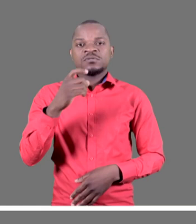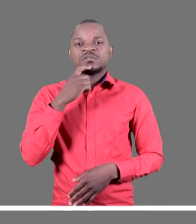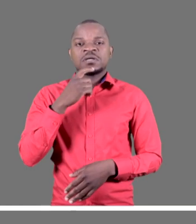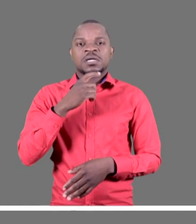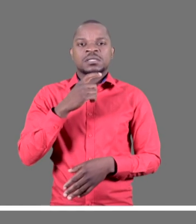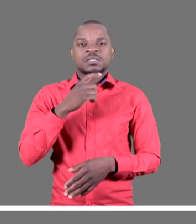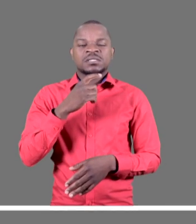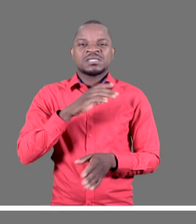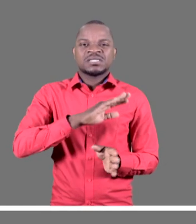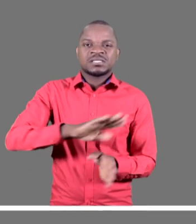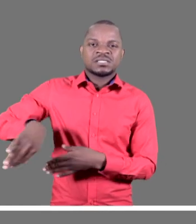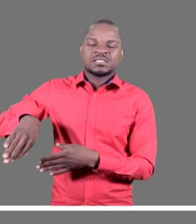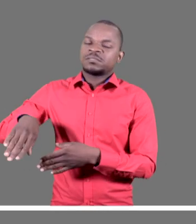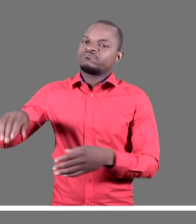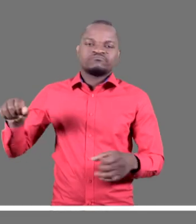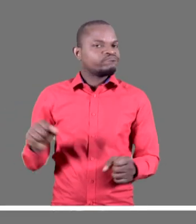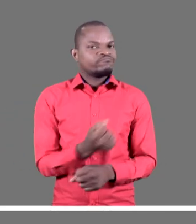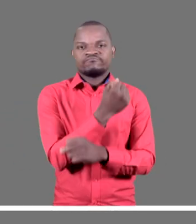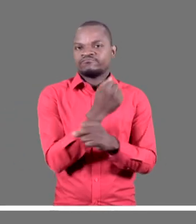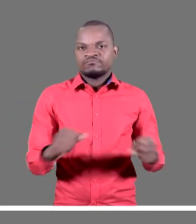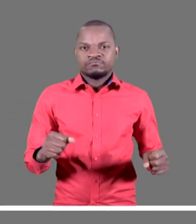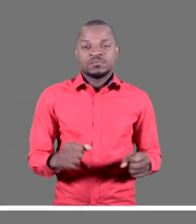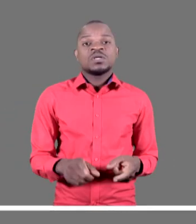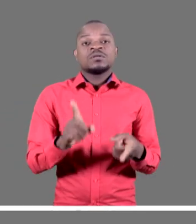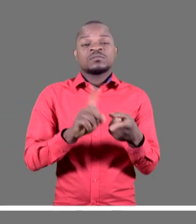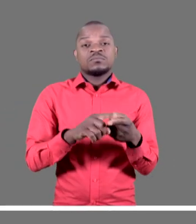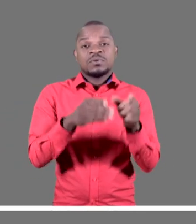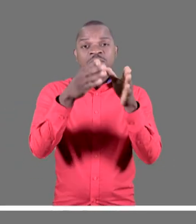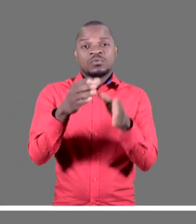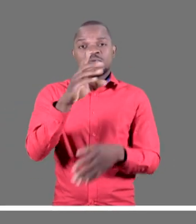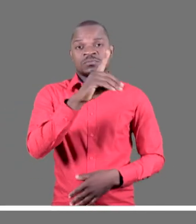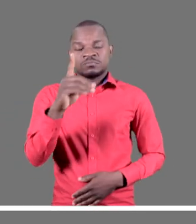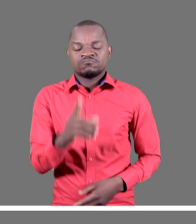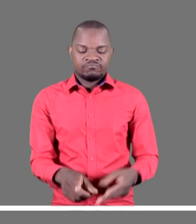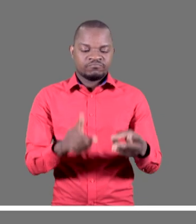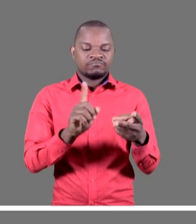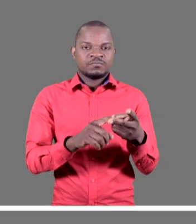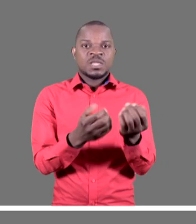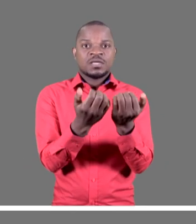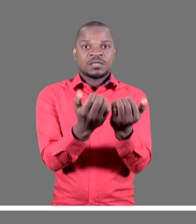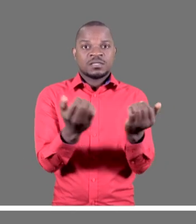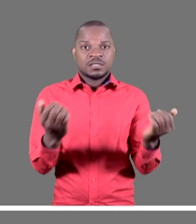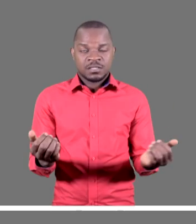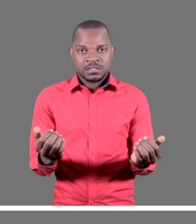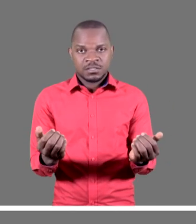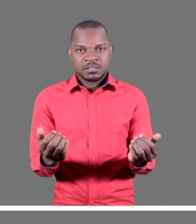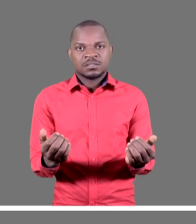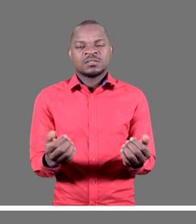trás. Em particular, as pessoas com deficiência, crianças que estão nas escolas